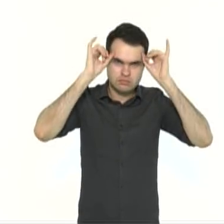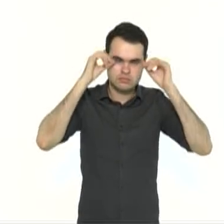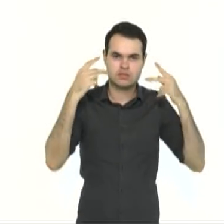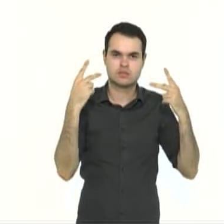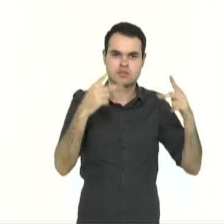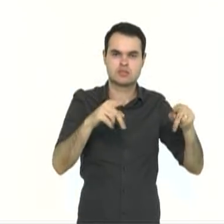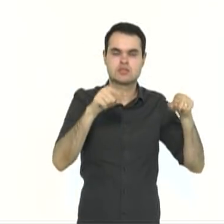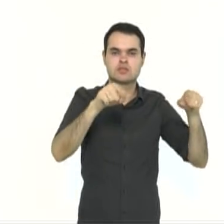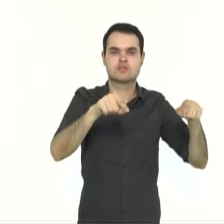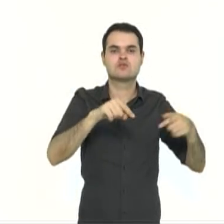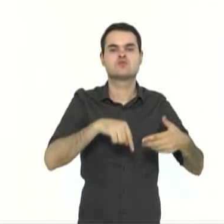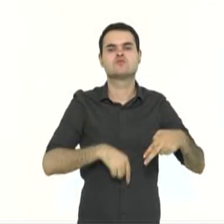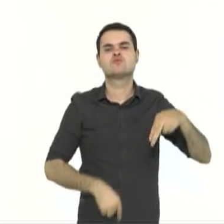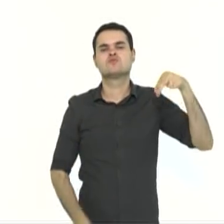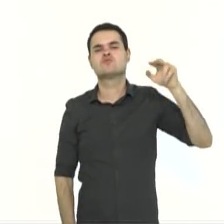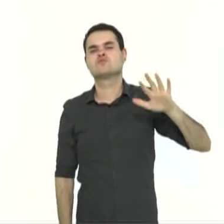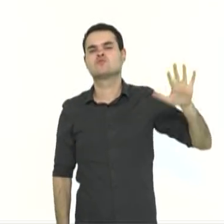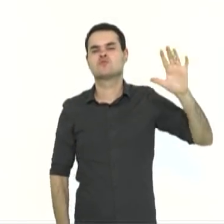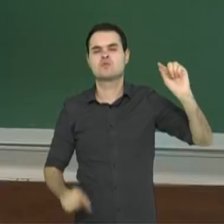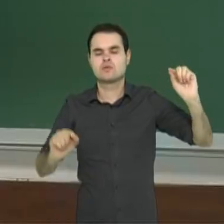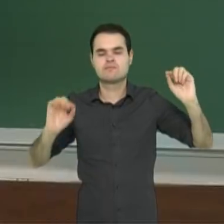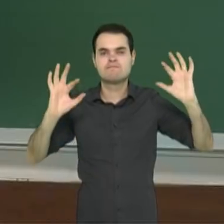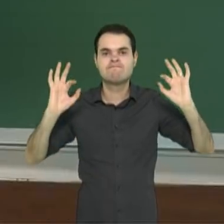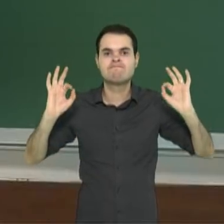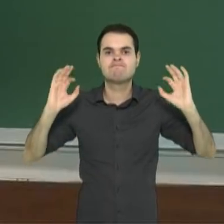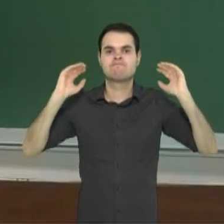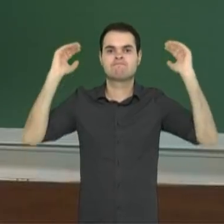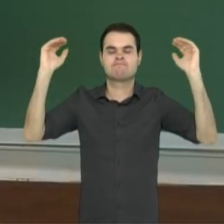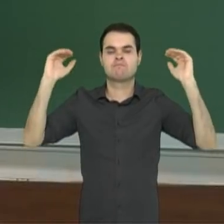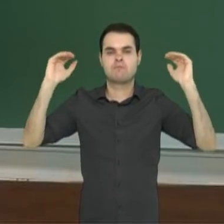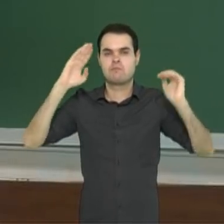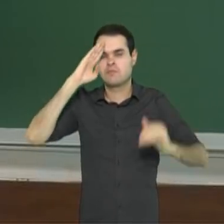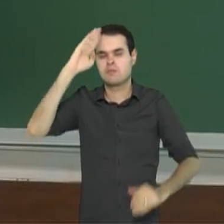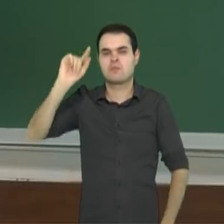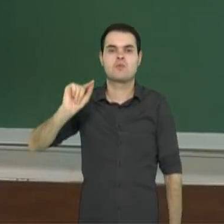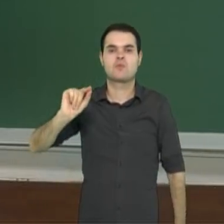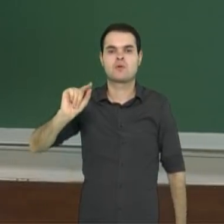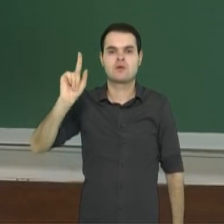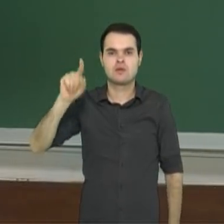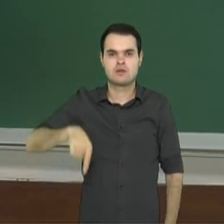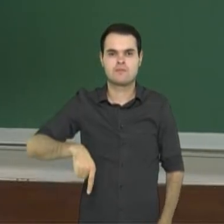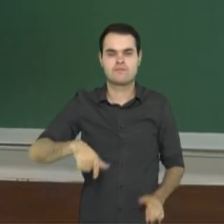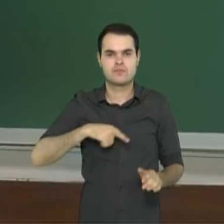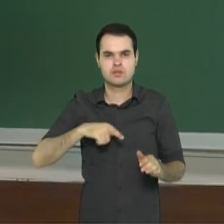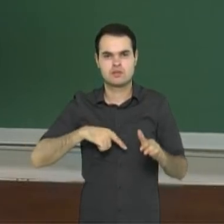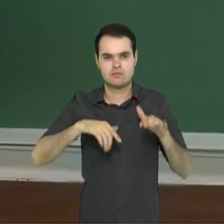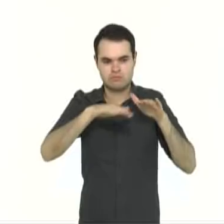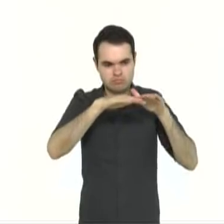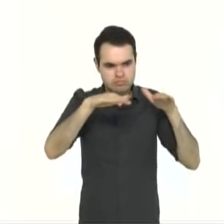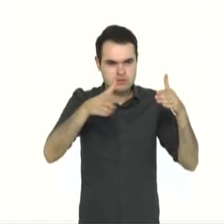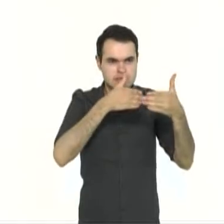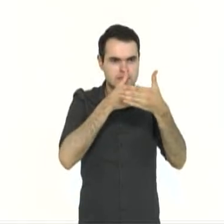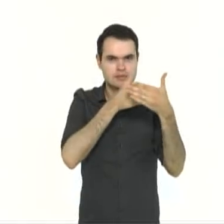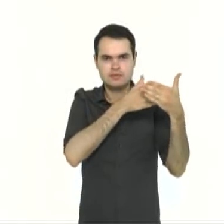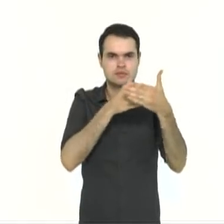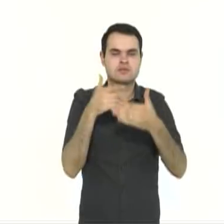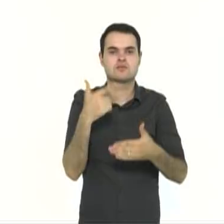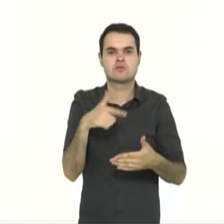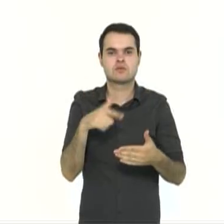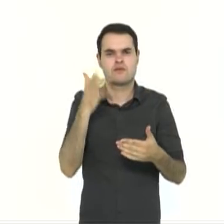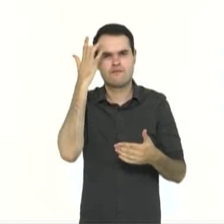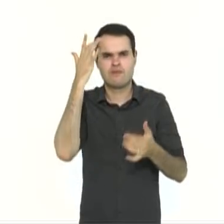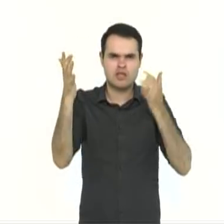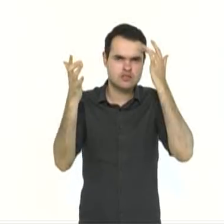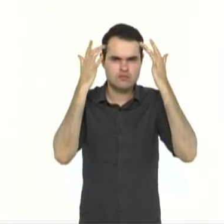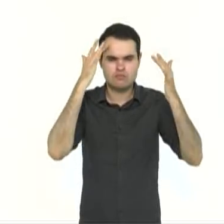no Nordeste, o que se destaca? Vamos ver? Relevo sem barreiras na região, facilitando o